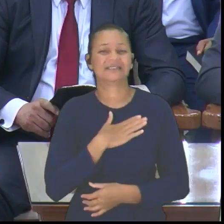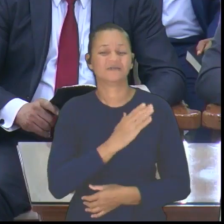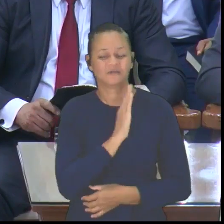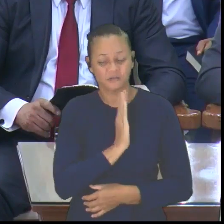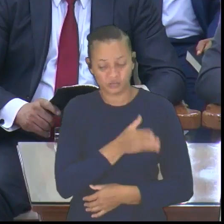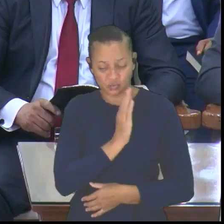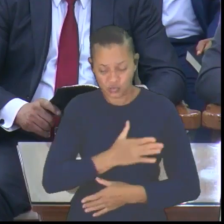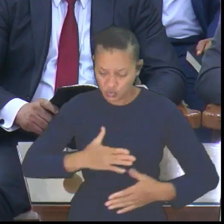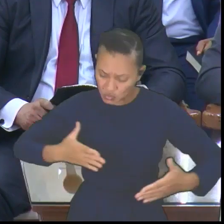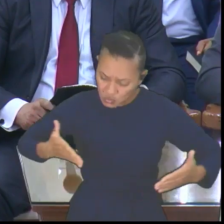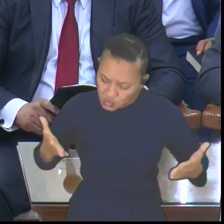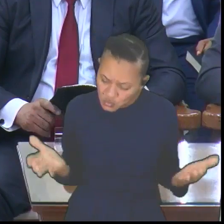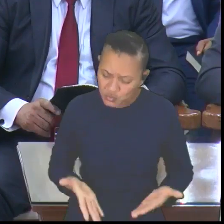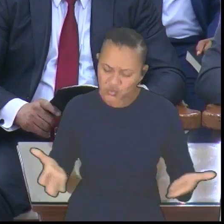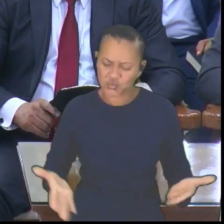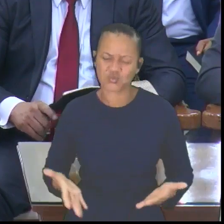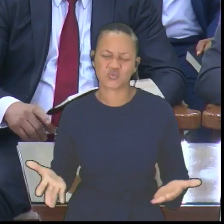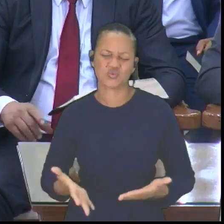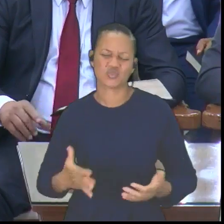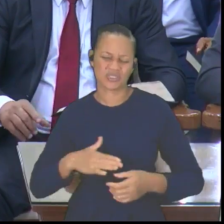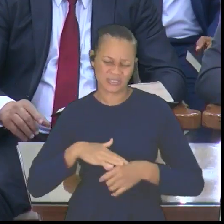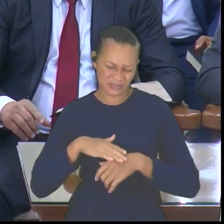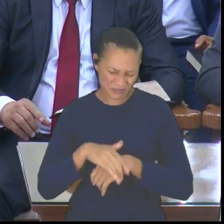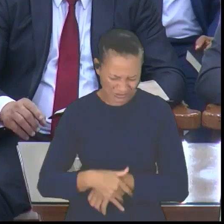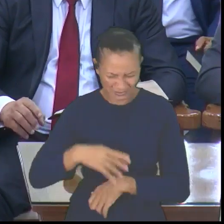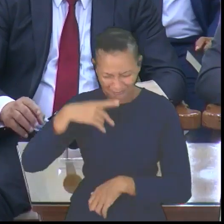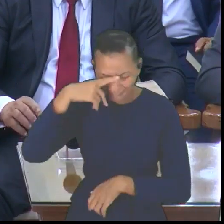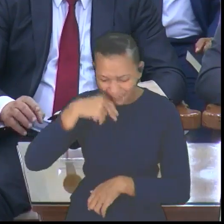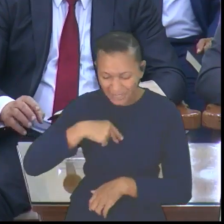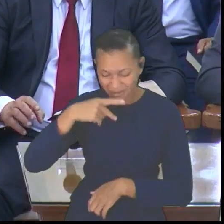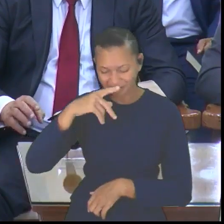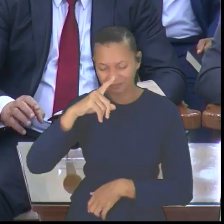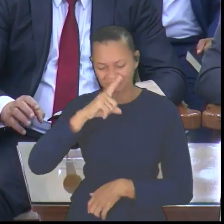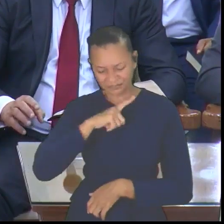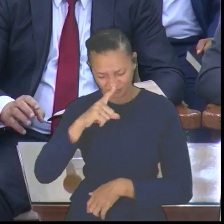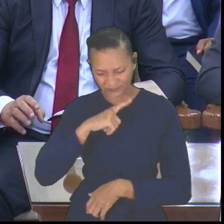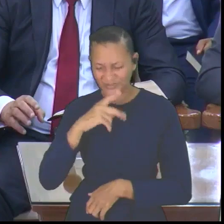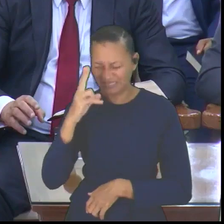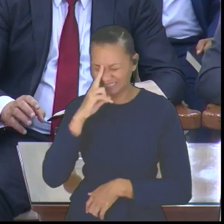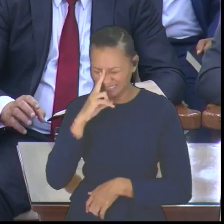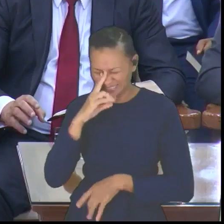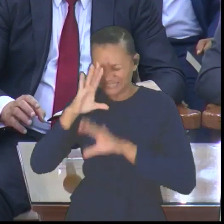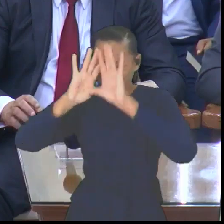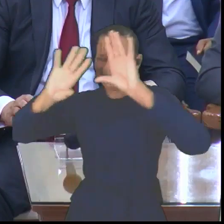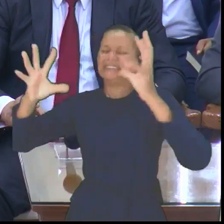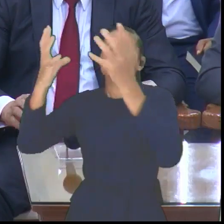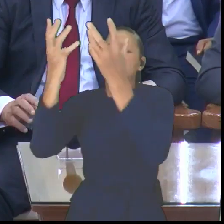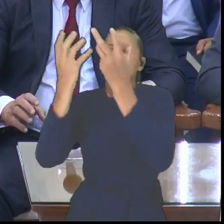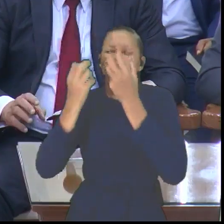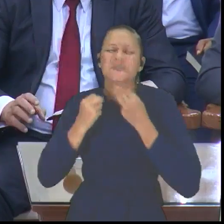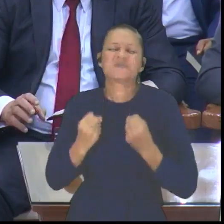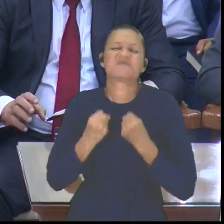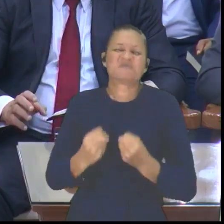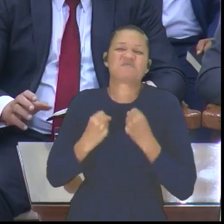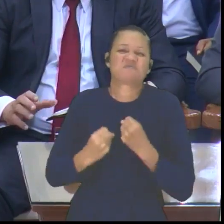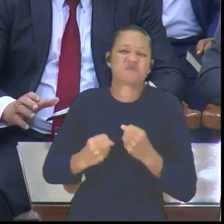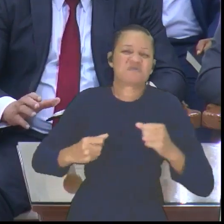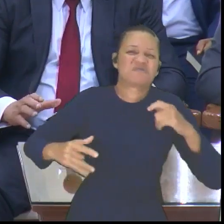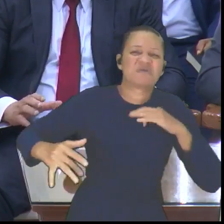nessa mesma noite, há crentes aqui, recebendo do céu a